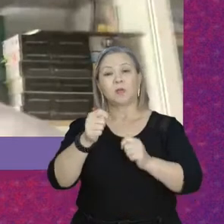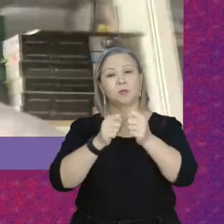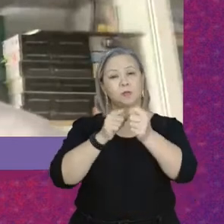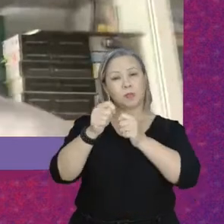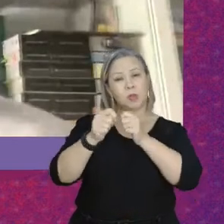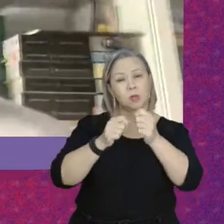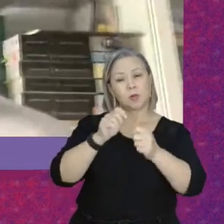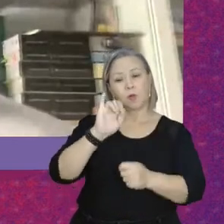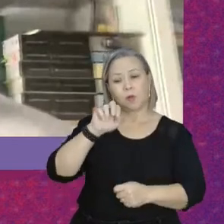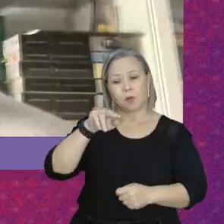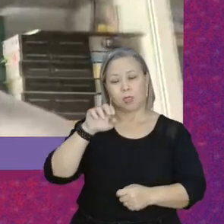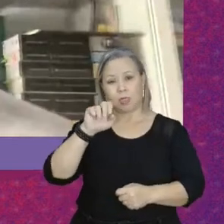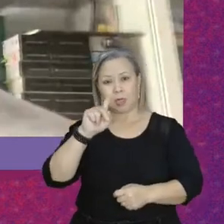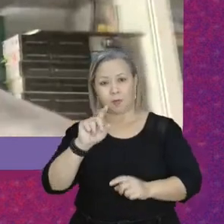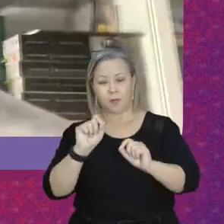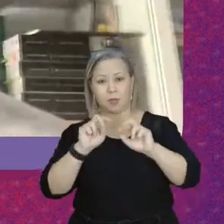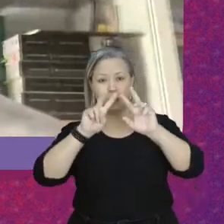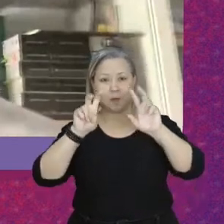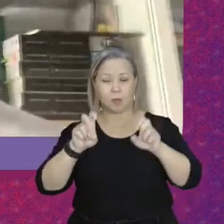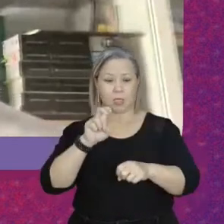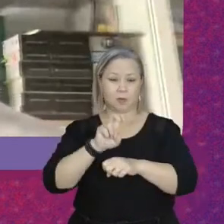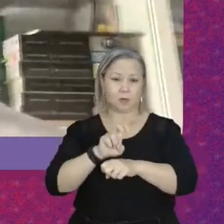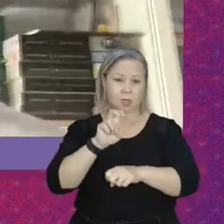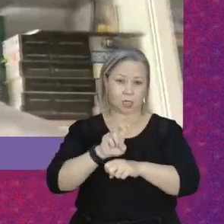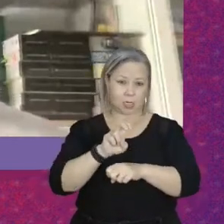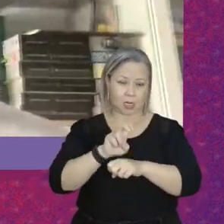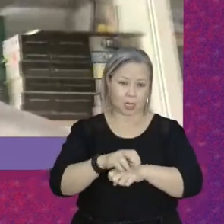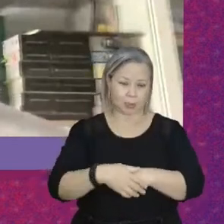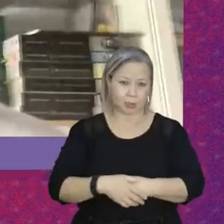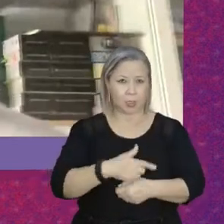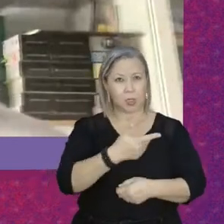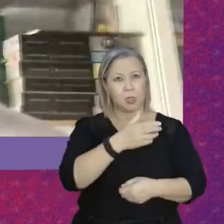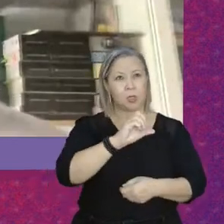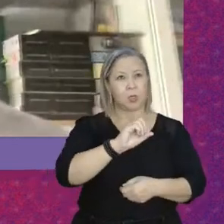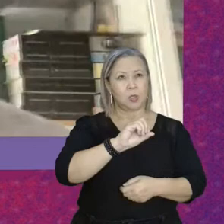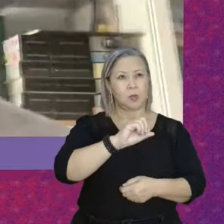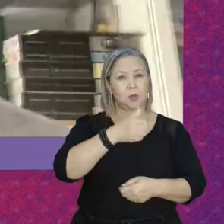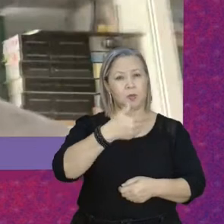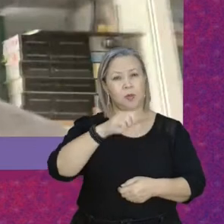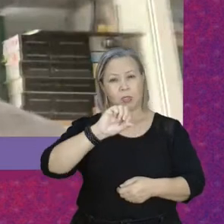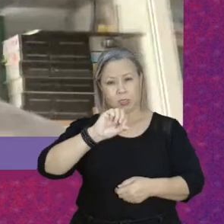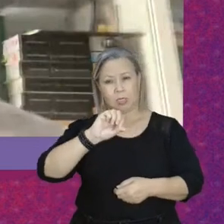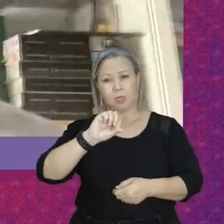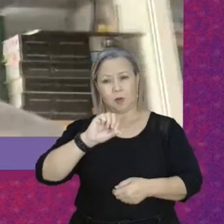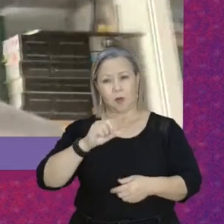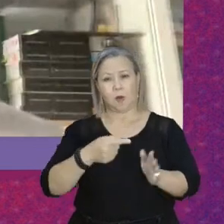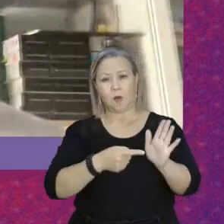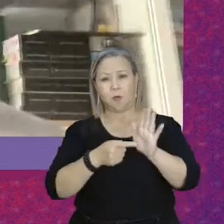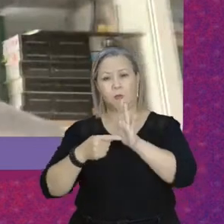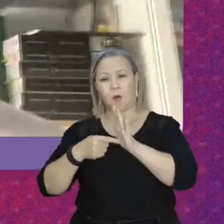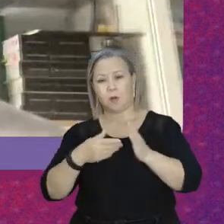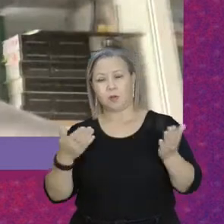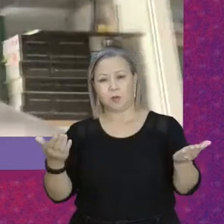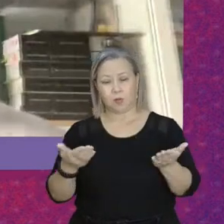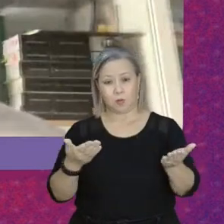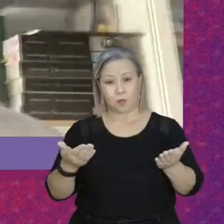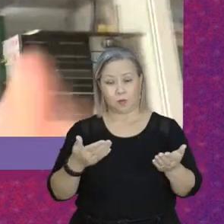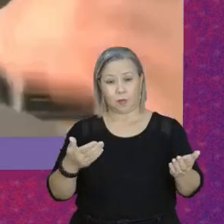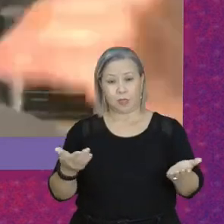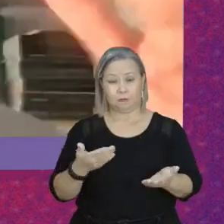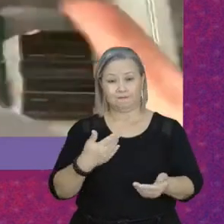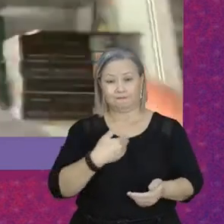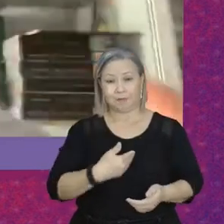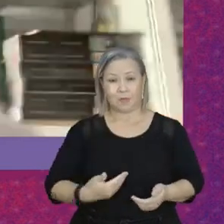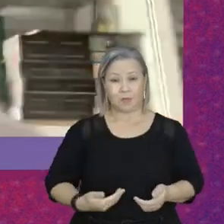INEP fez sobre a questão das creches foi em 2019, que mostra que o governo atual largou